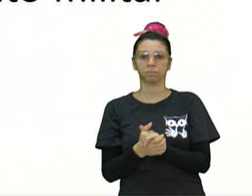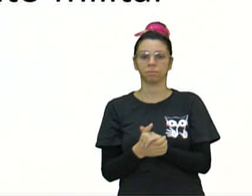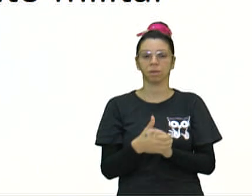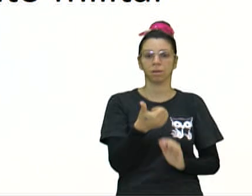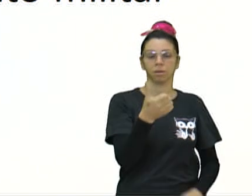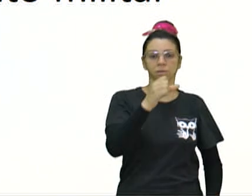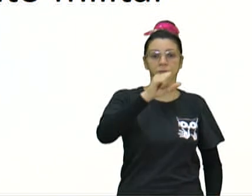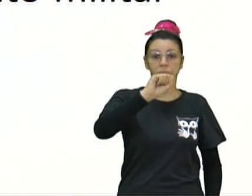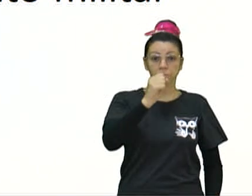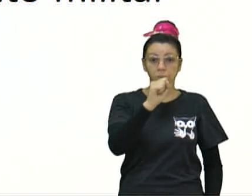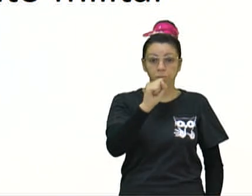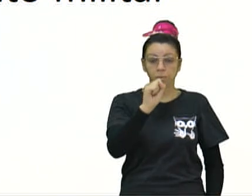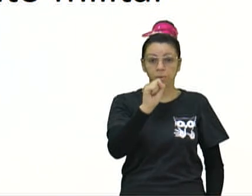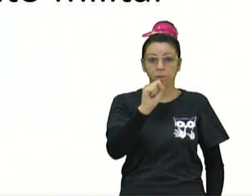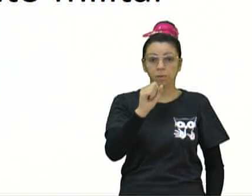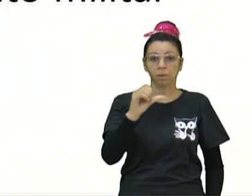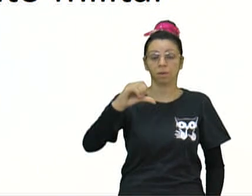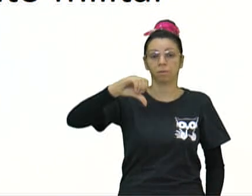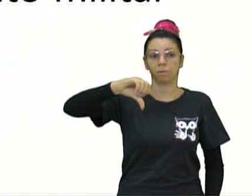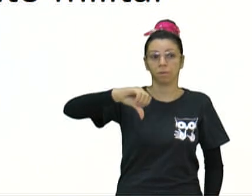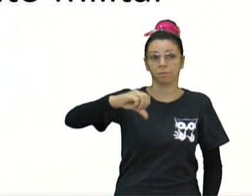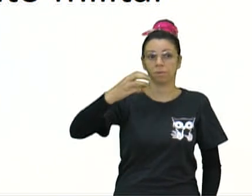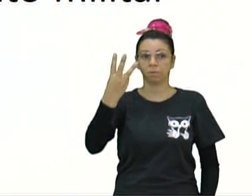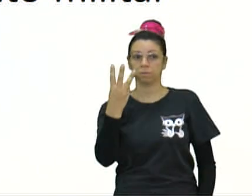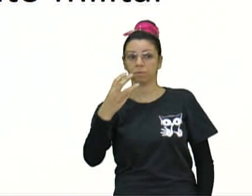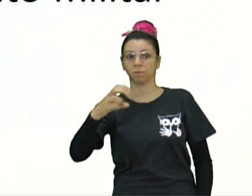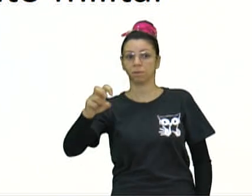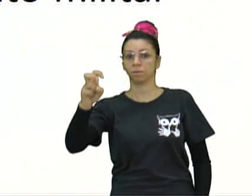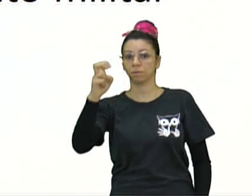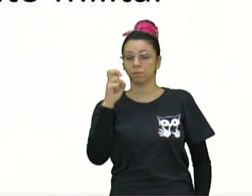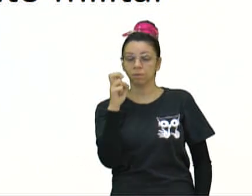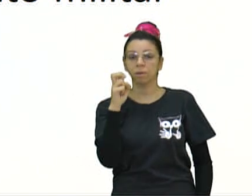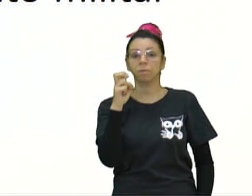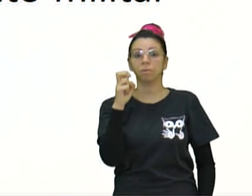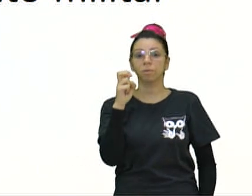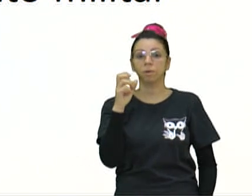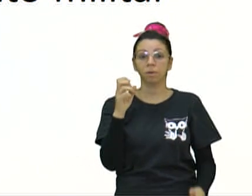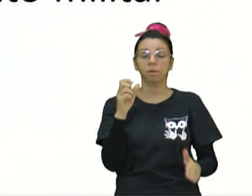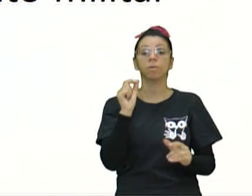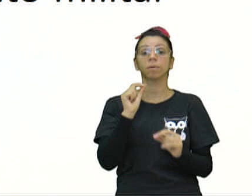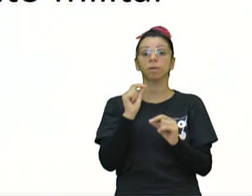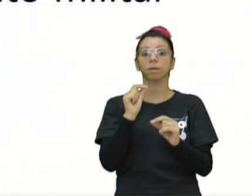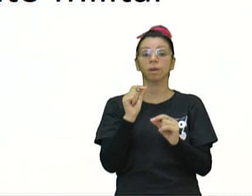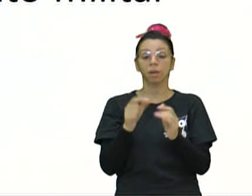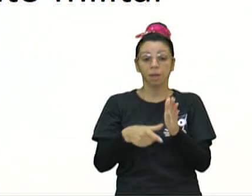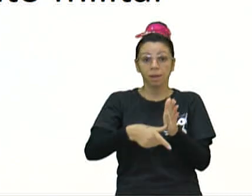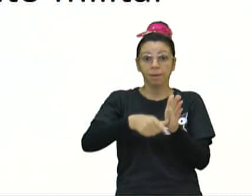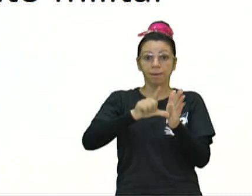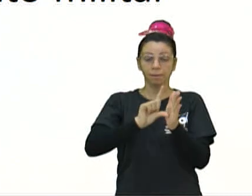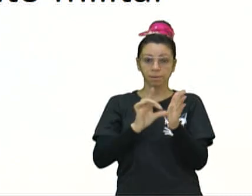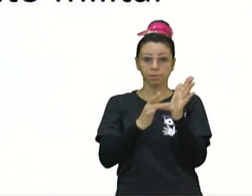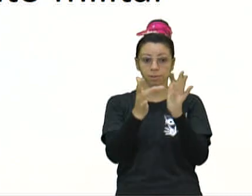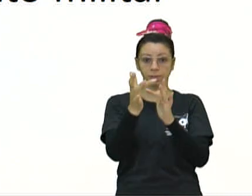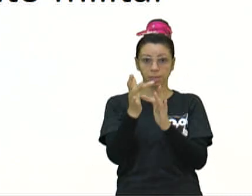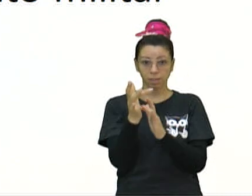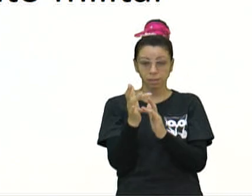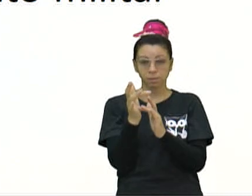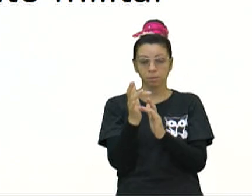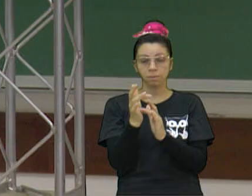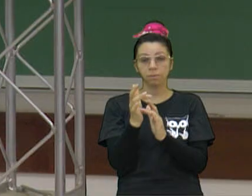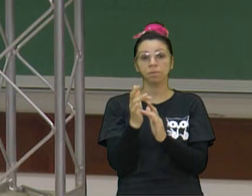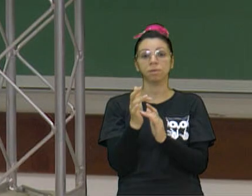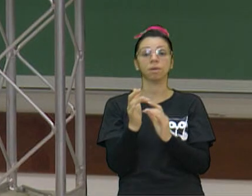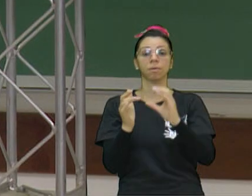anos antes de Cristo. Então, lembre lá, sempre que aparecer a sigla AC, né, é algo que aconteceu antes de Cristo. Então, nós